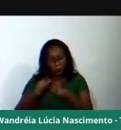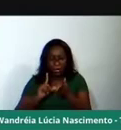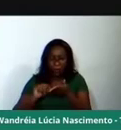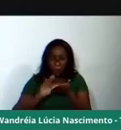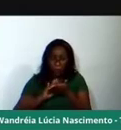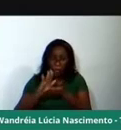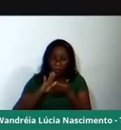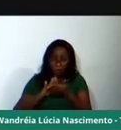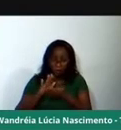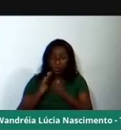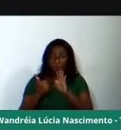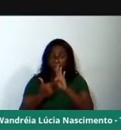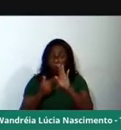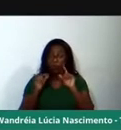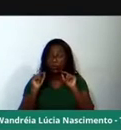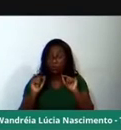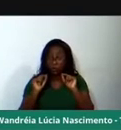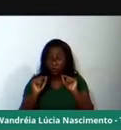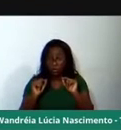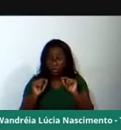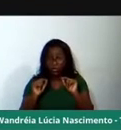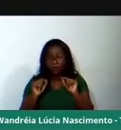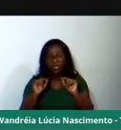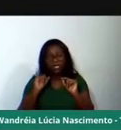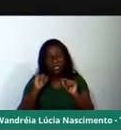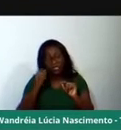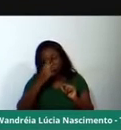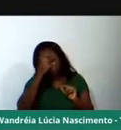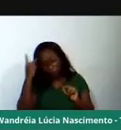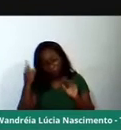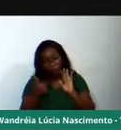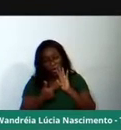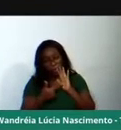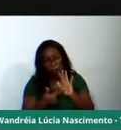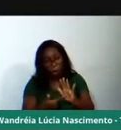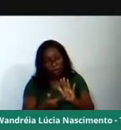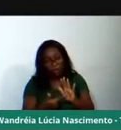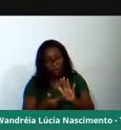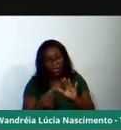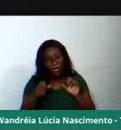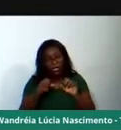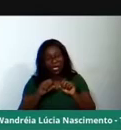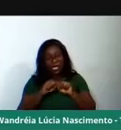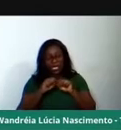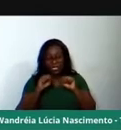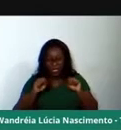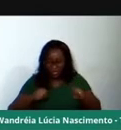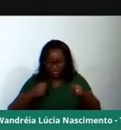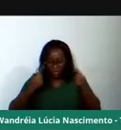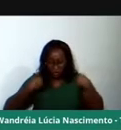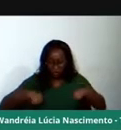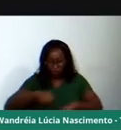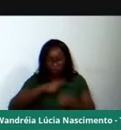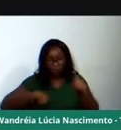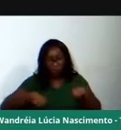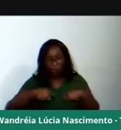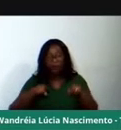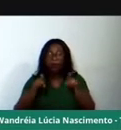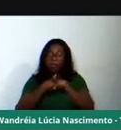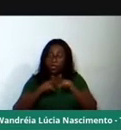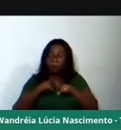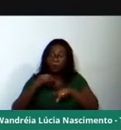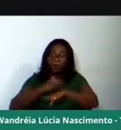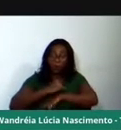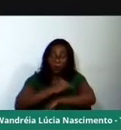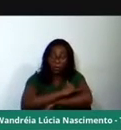demonstrando que o simples fato de um indivíduo apresentar a síndrome metabólica além da obesidade já confere para ele